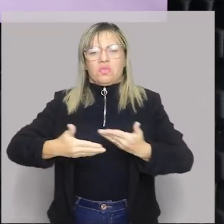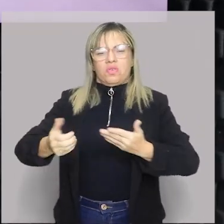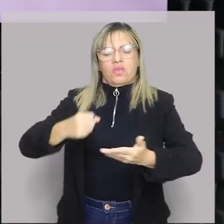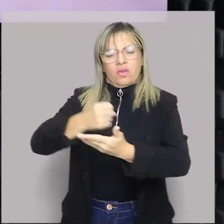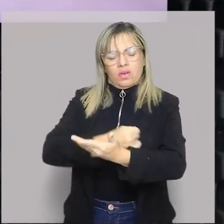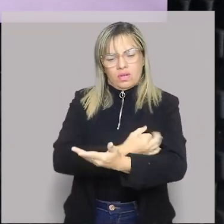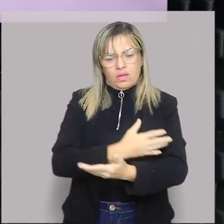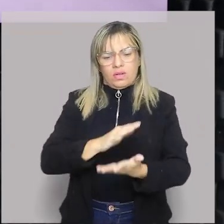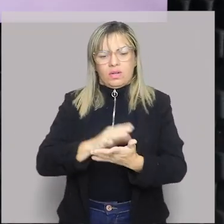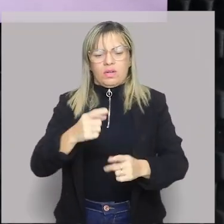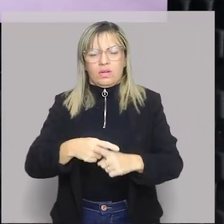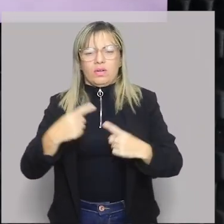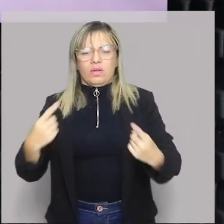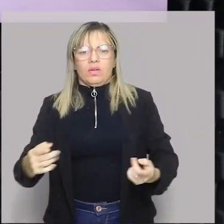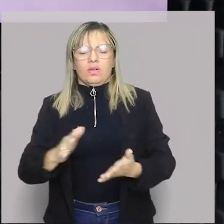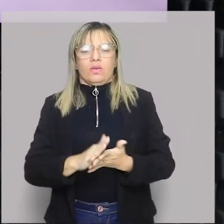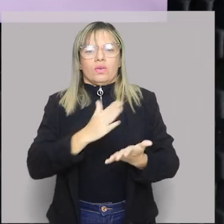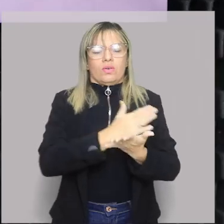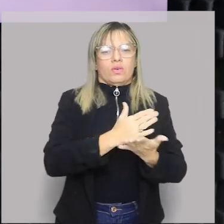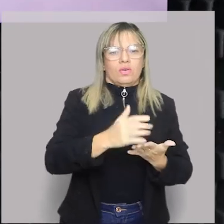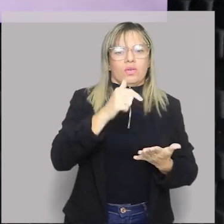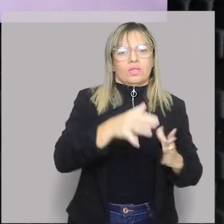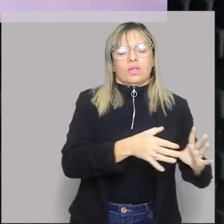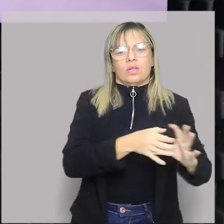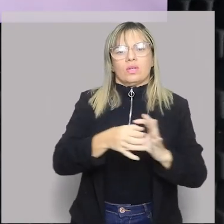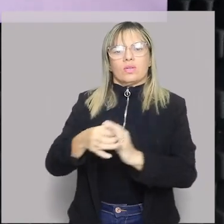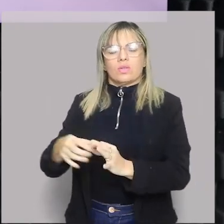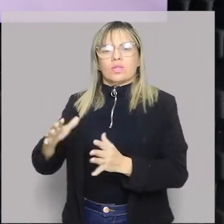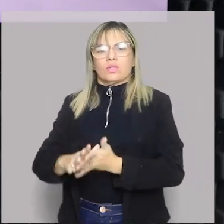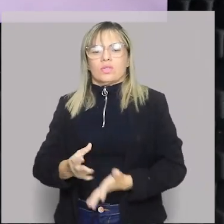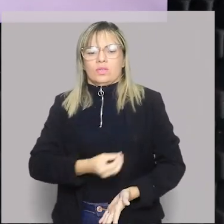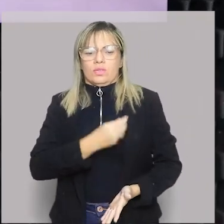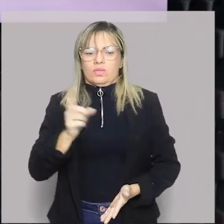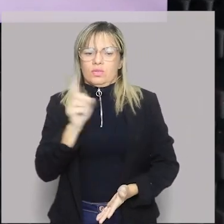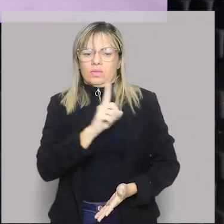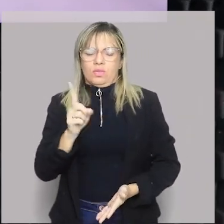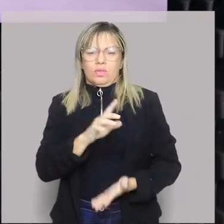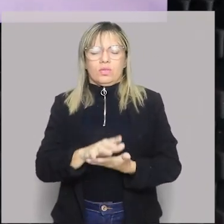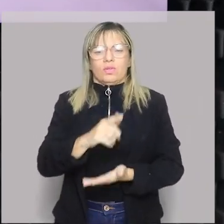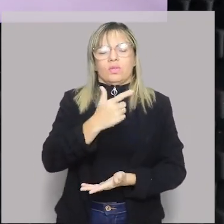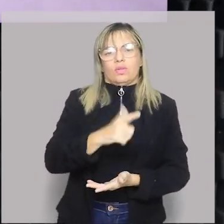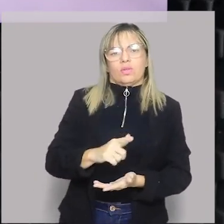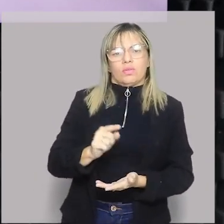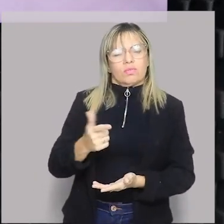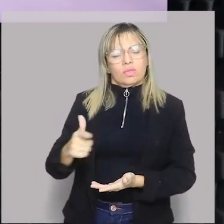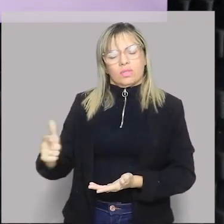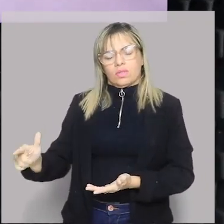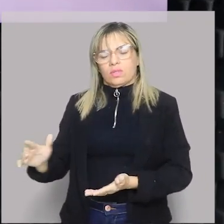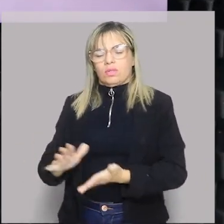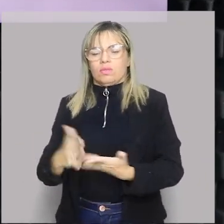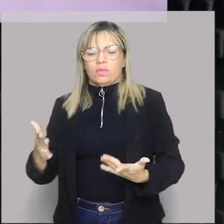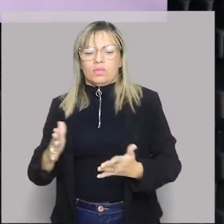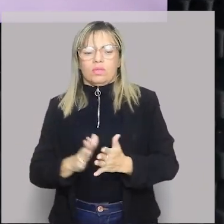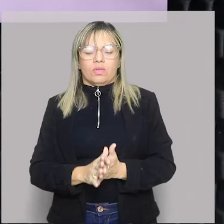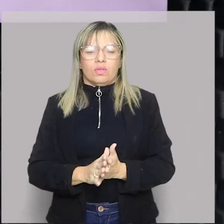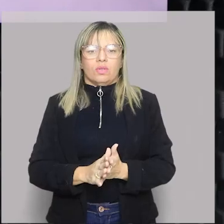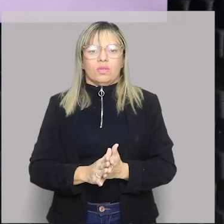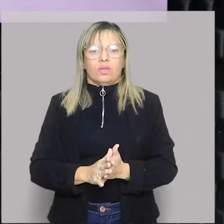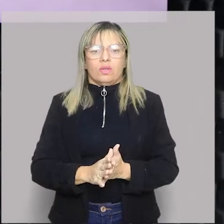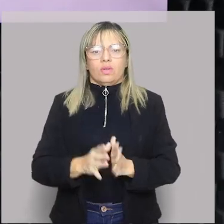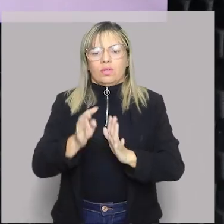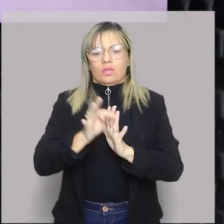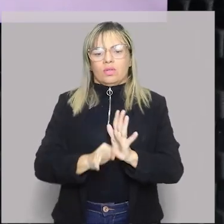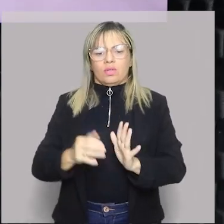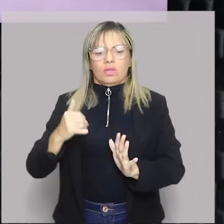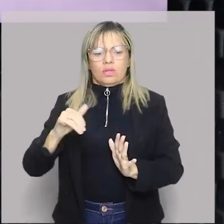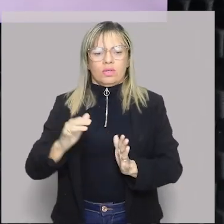que seja, mas sempre parte de uma situação do cotidiano. Não é o caso, nós não temos um texto narrativo, tá? Então, eliminou a letra